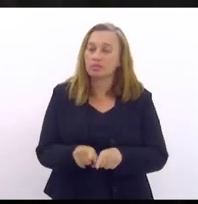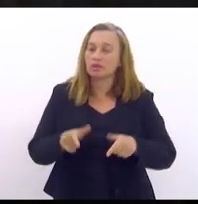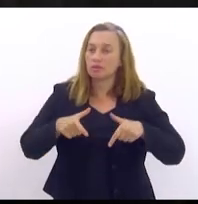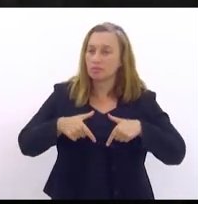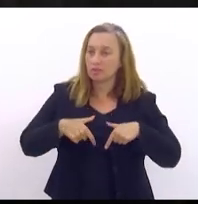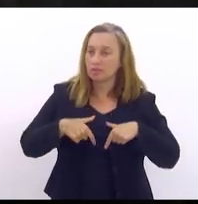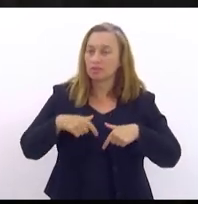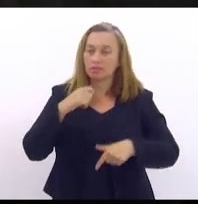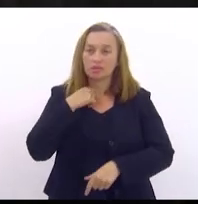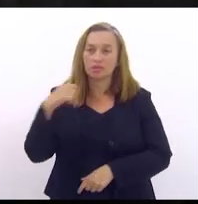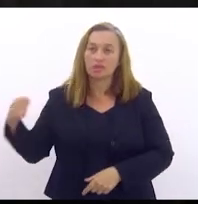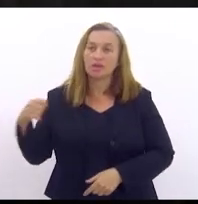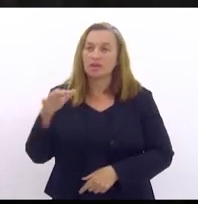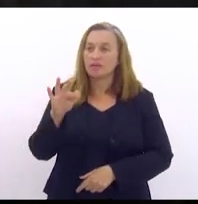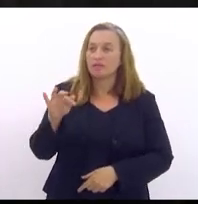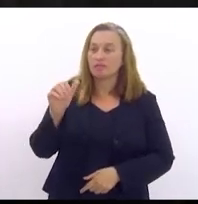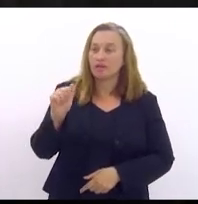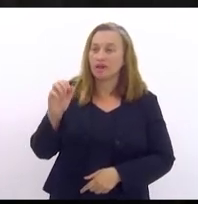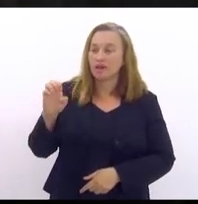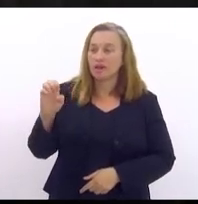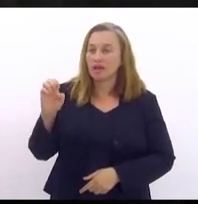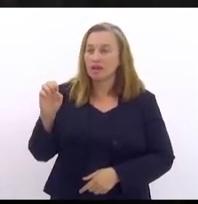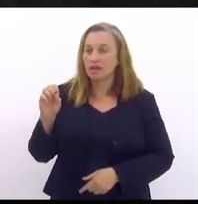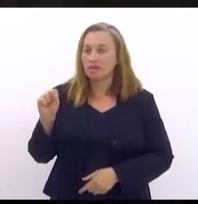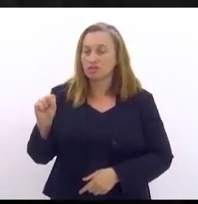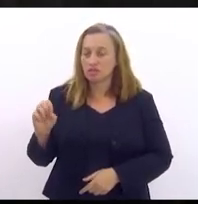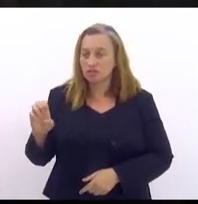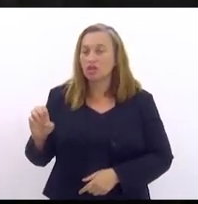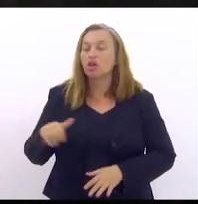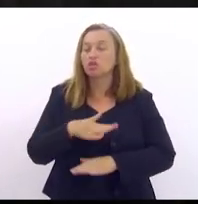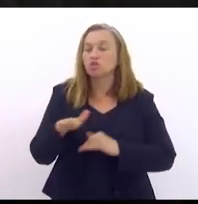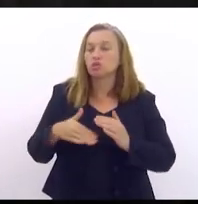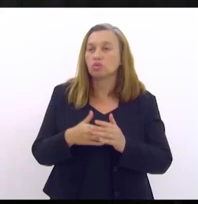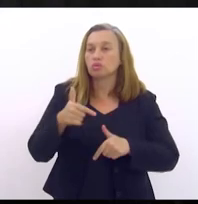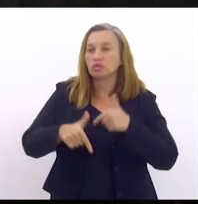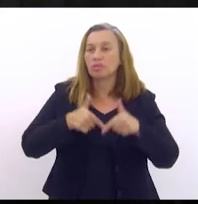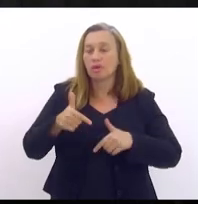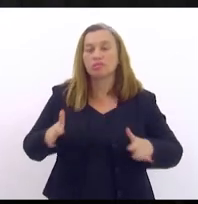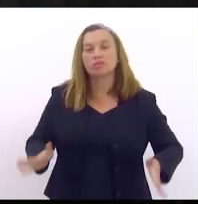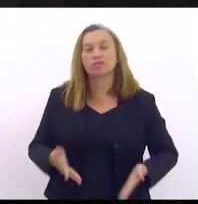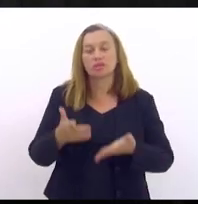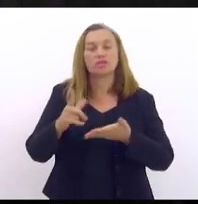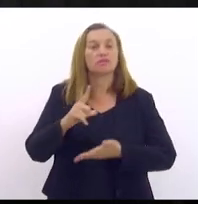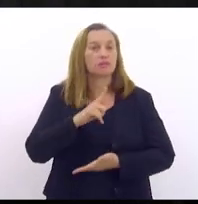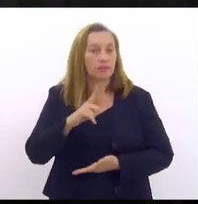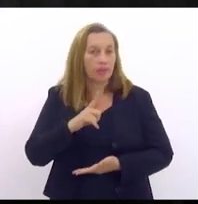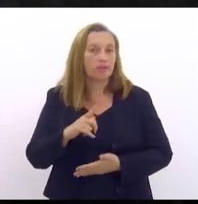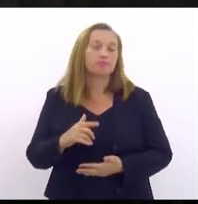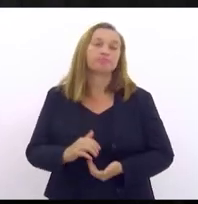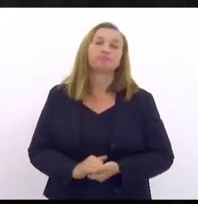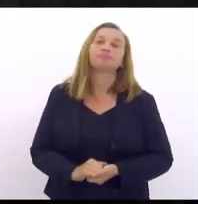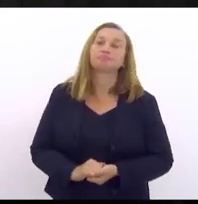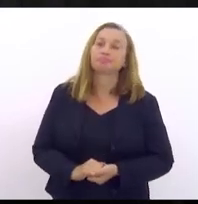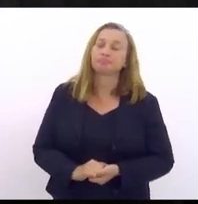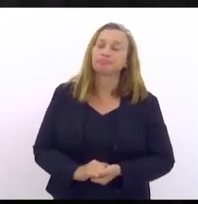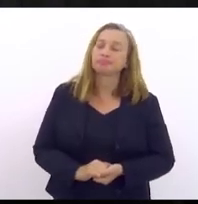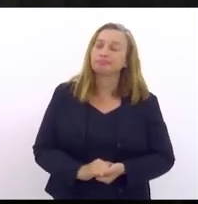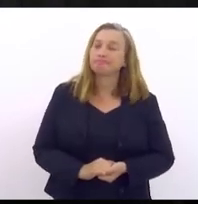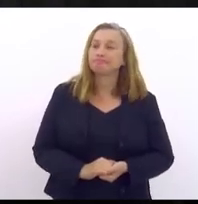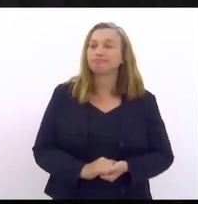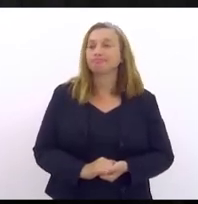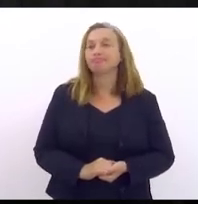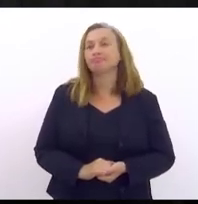FAERJ, justamente por todo o trabalho de incentivo que a FAERJ tem desempenhado.